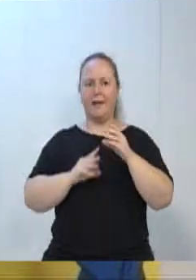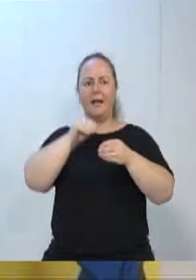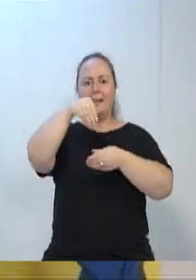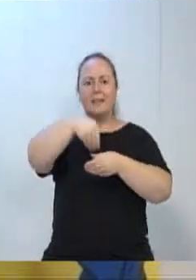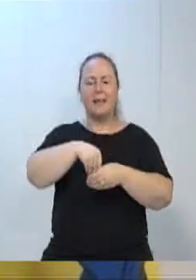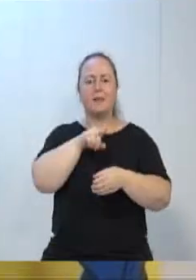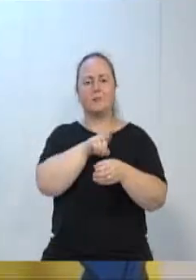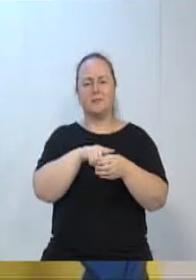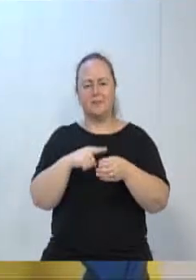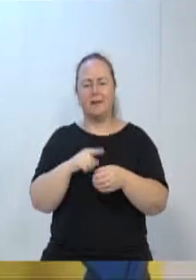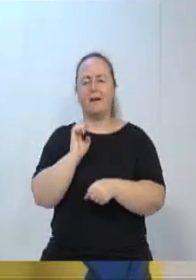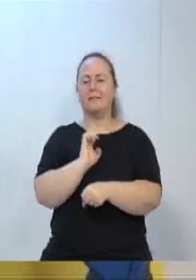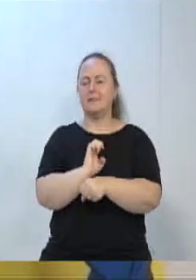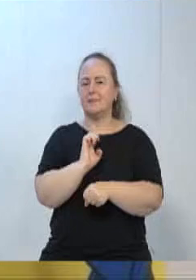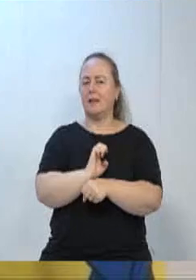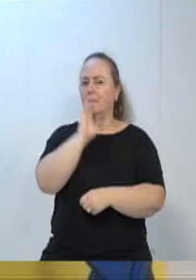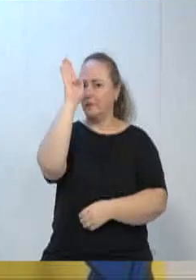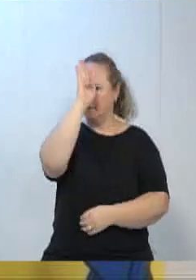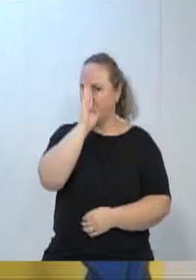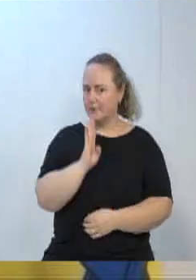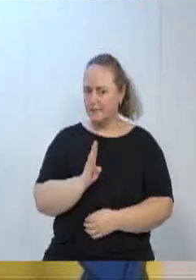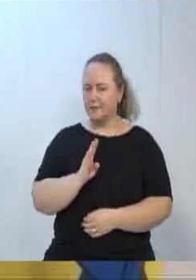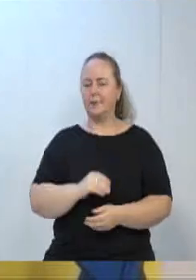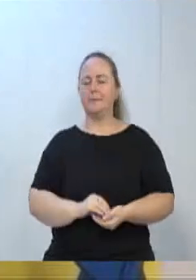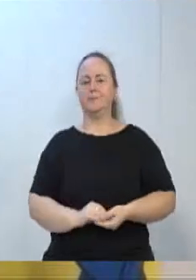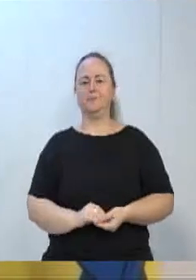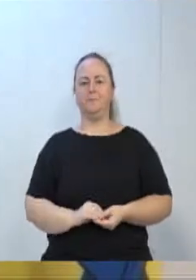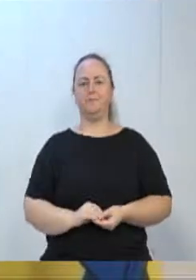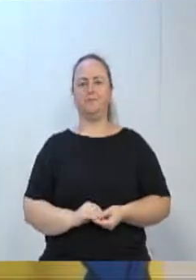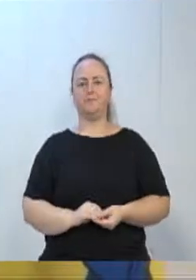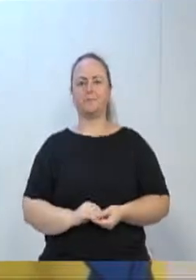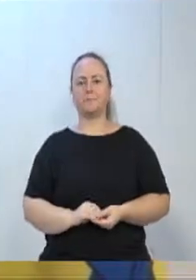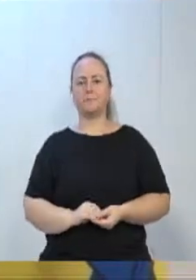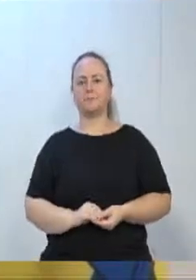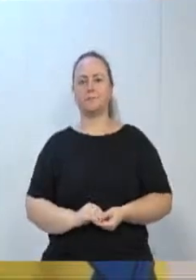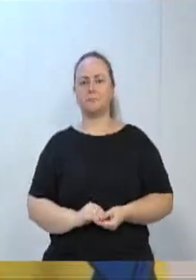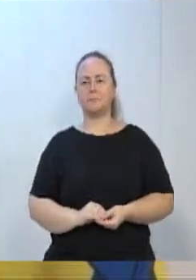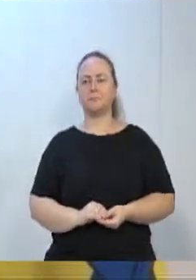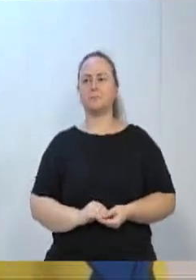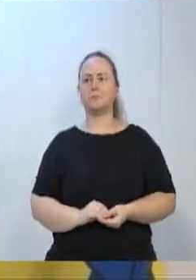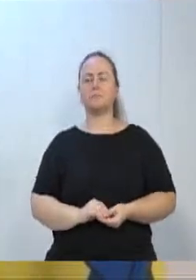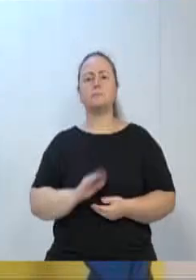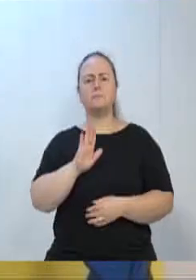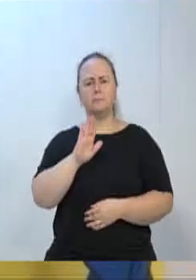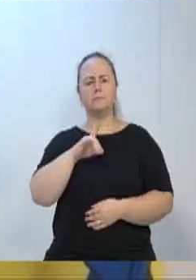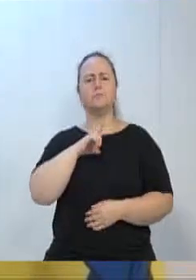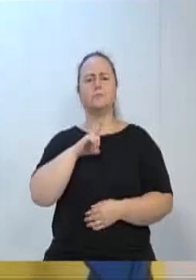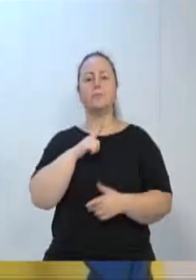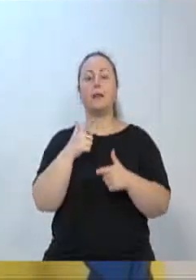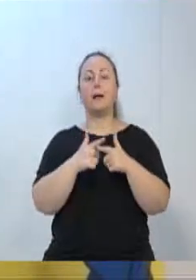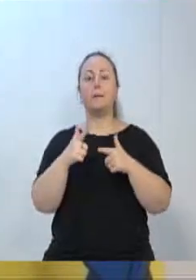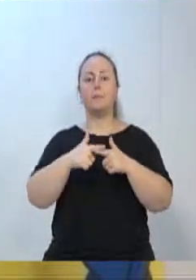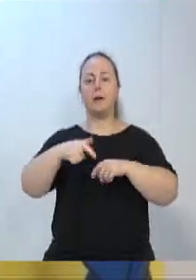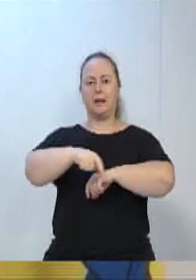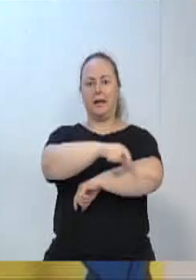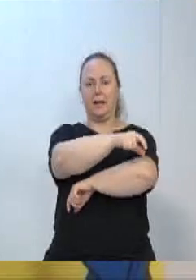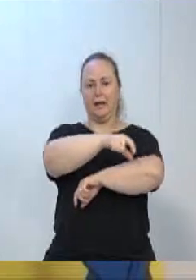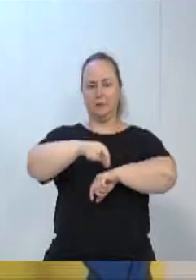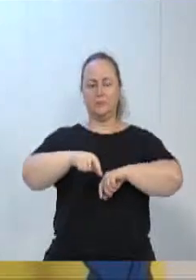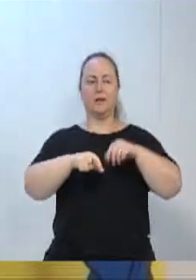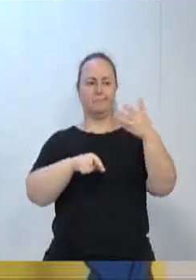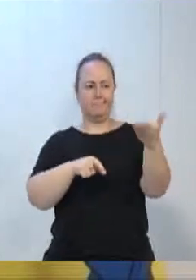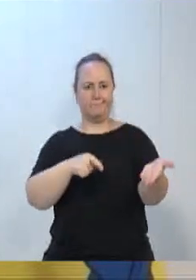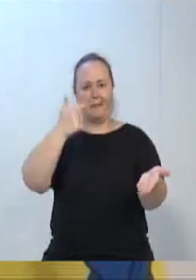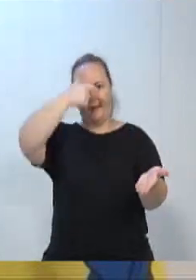nosso Brasil. Dando sequência, aproveitando aqui, tem um problema de umas calçadas aí, com o vereador Adriano é um que fala muito sobre